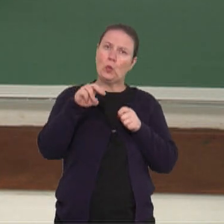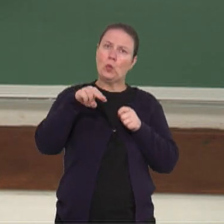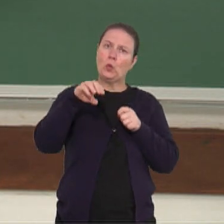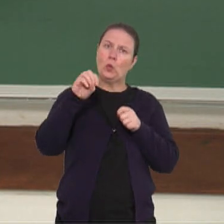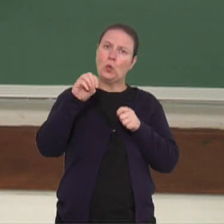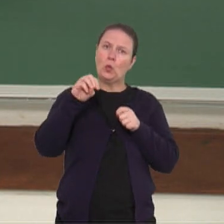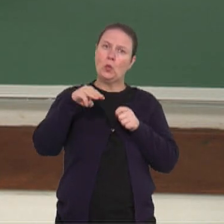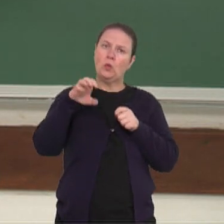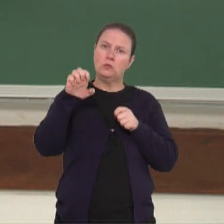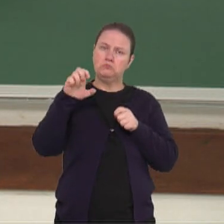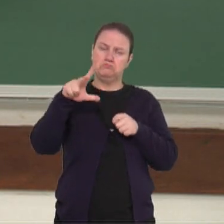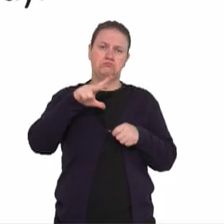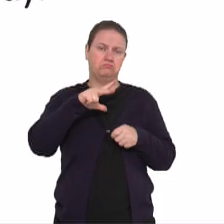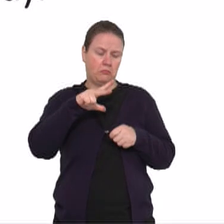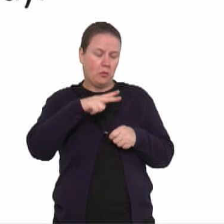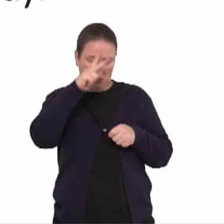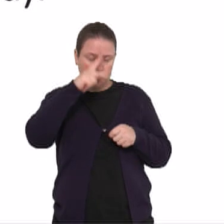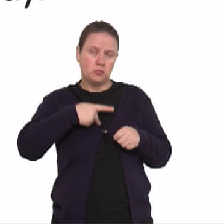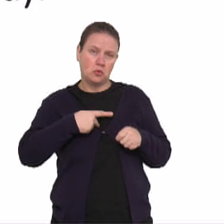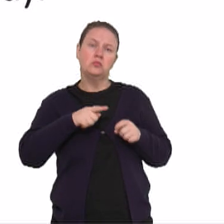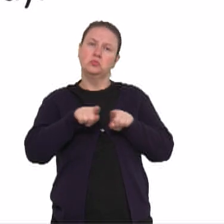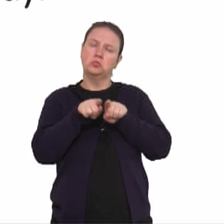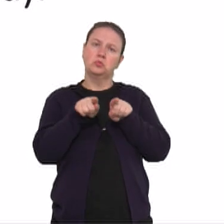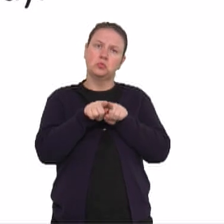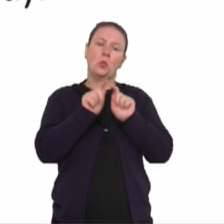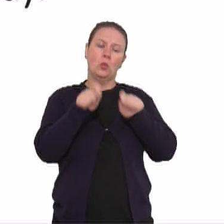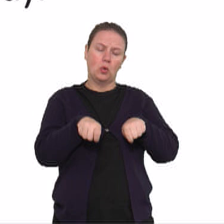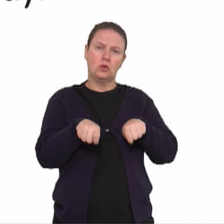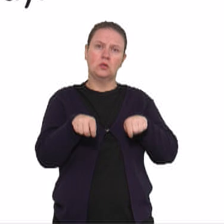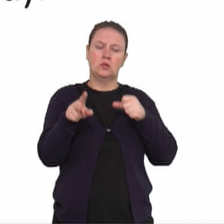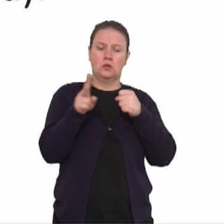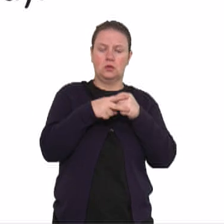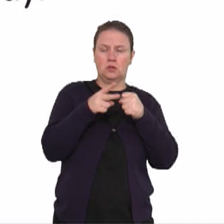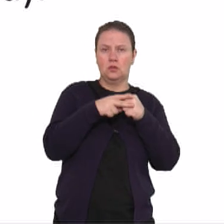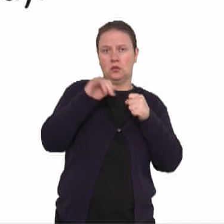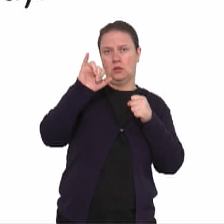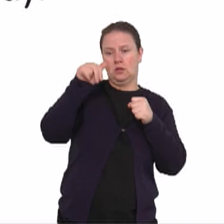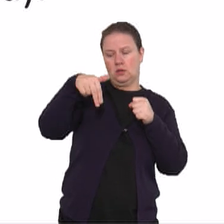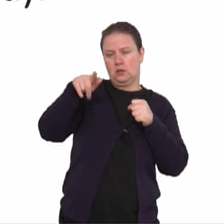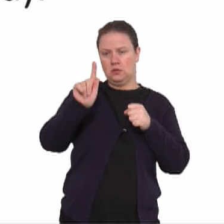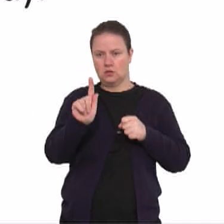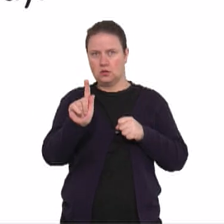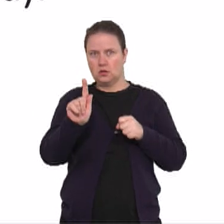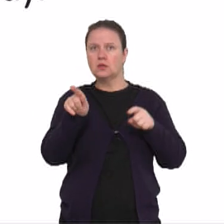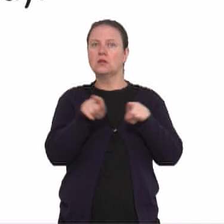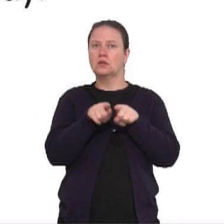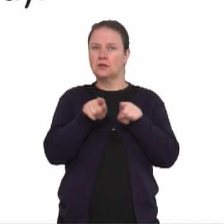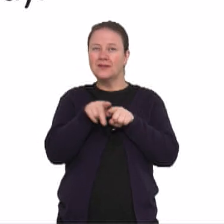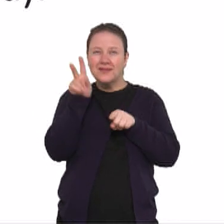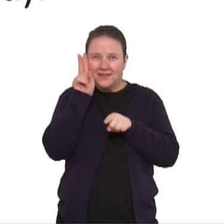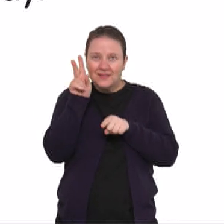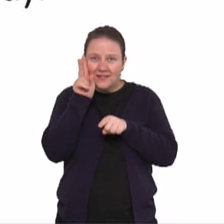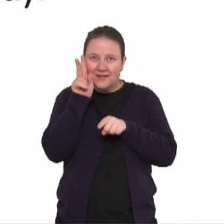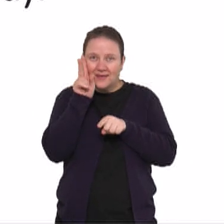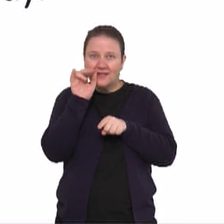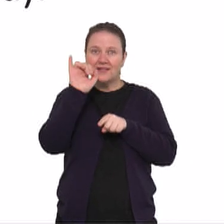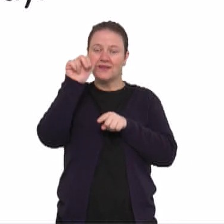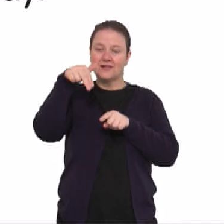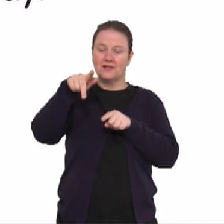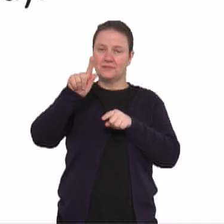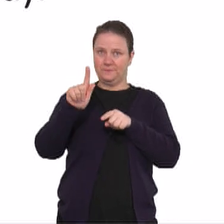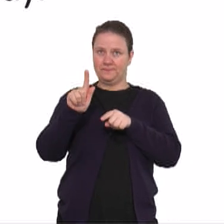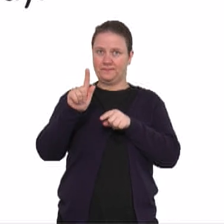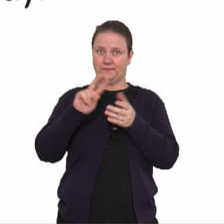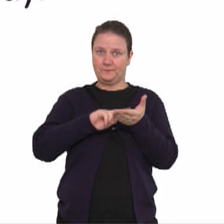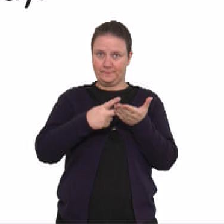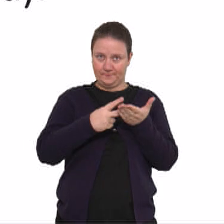be, was ou were, mais o verbo com ing, lembra o ing, que é o gerúndio, ando, endo, indo, que tem essas